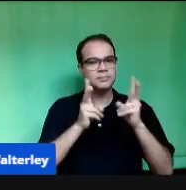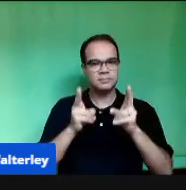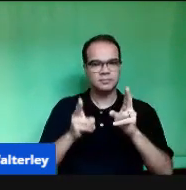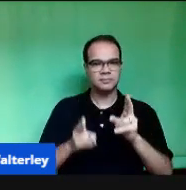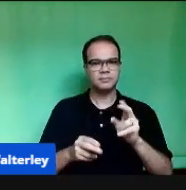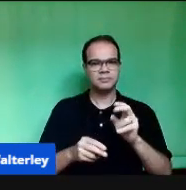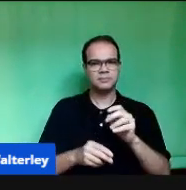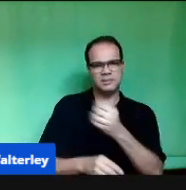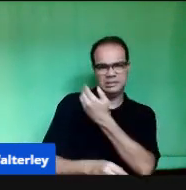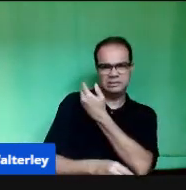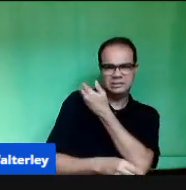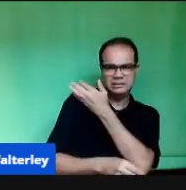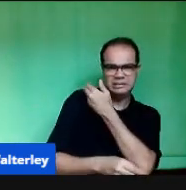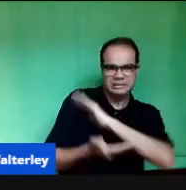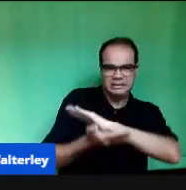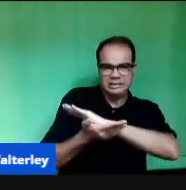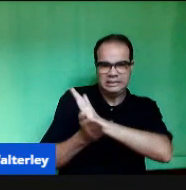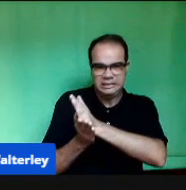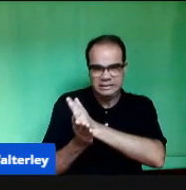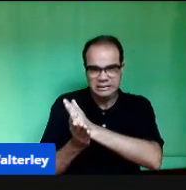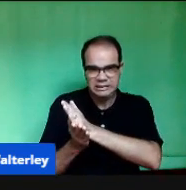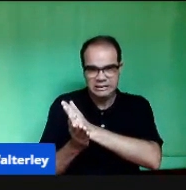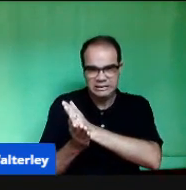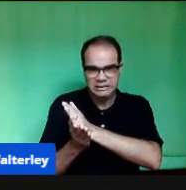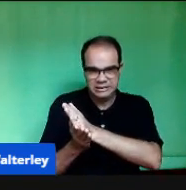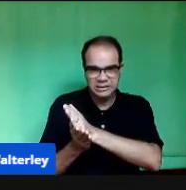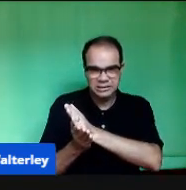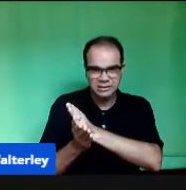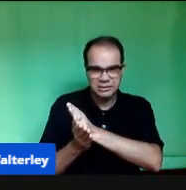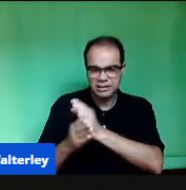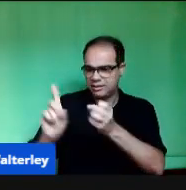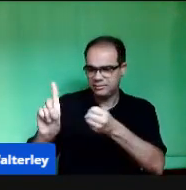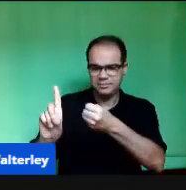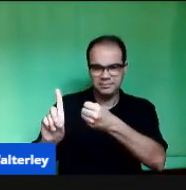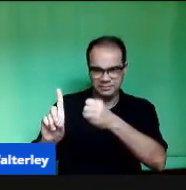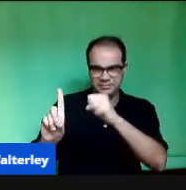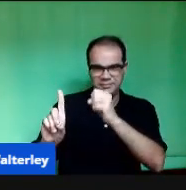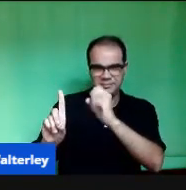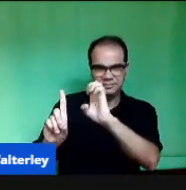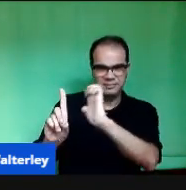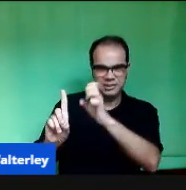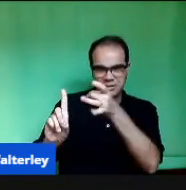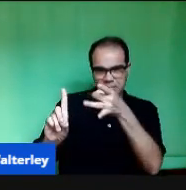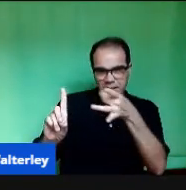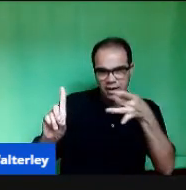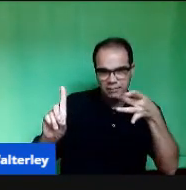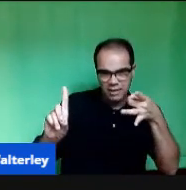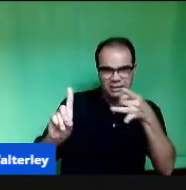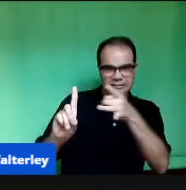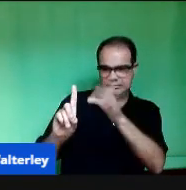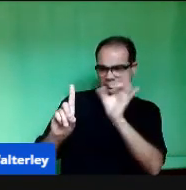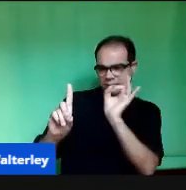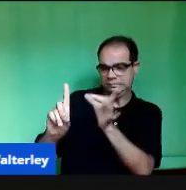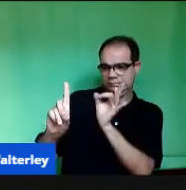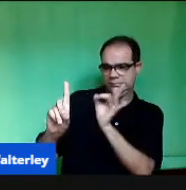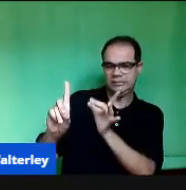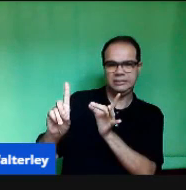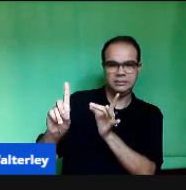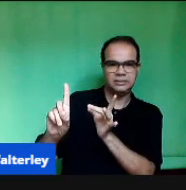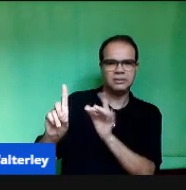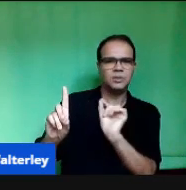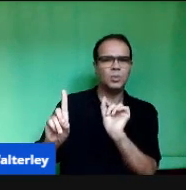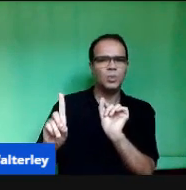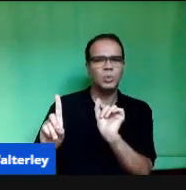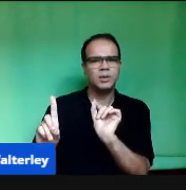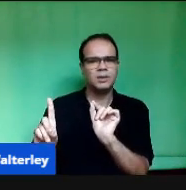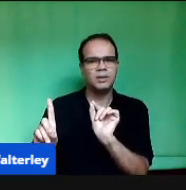também de 3 grandes aspectos, que numa outra oportunidade, com mais tempo, a gente pode detalhar.